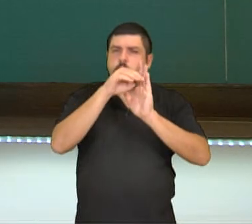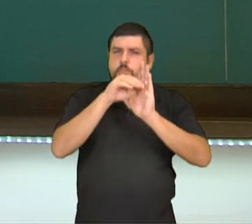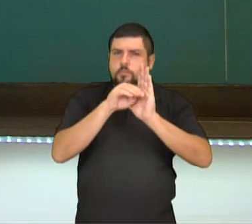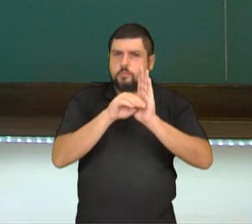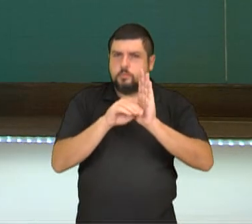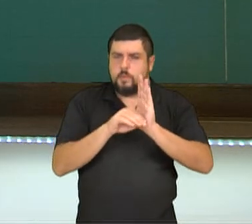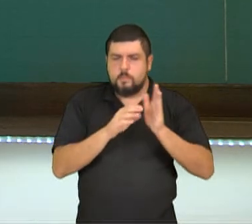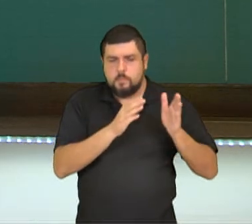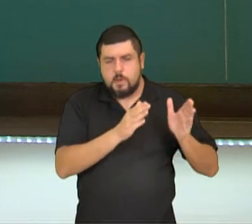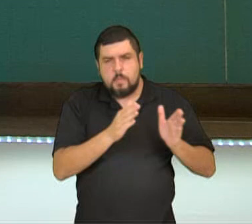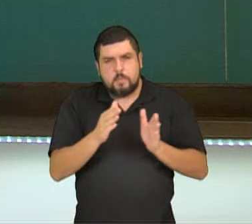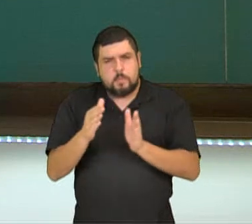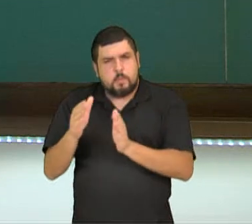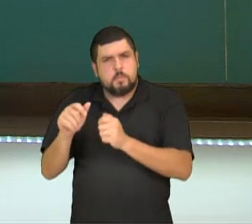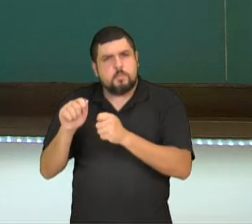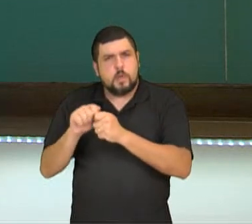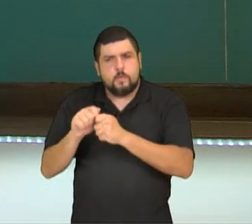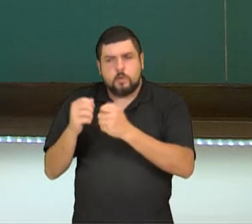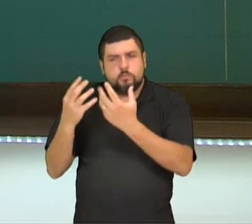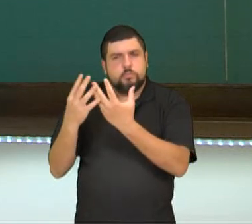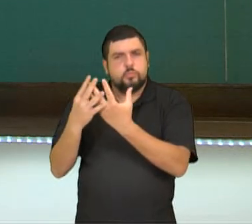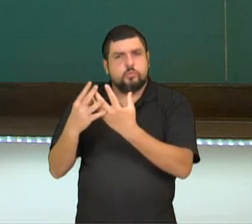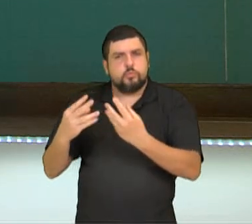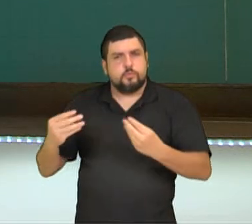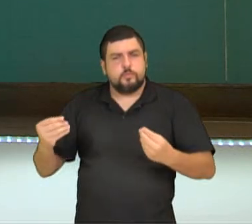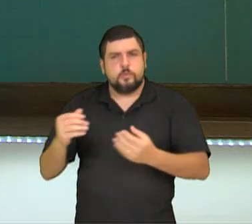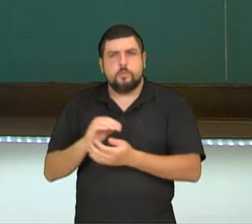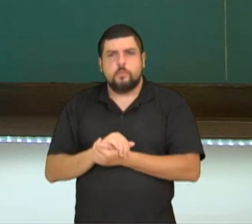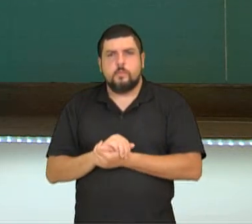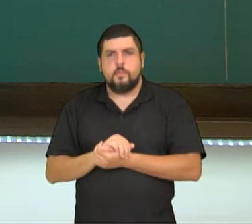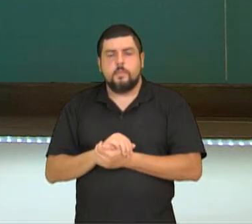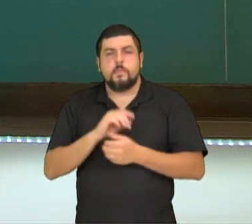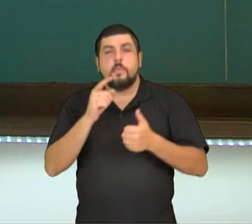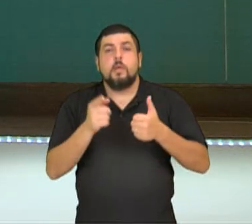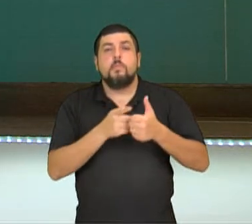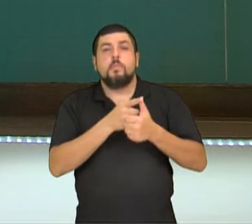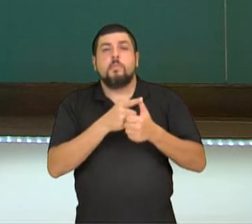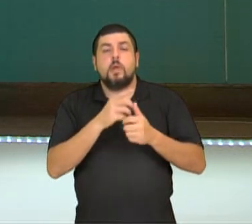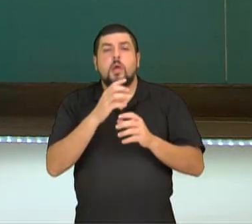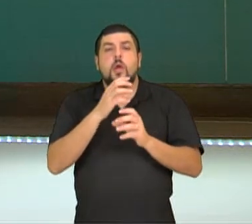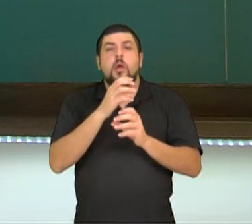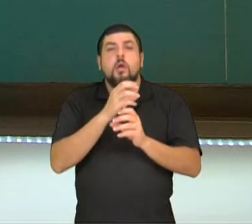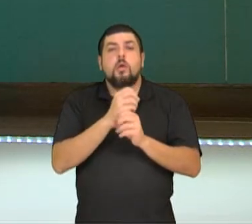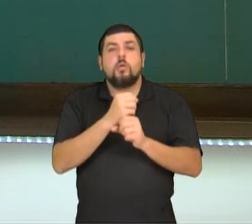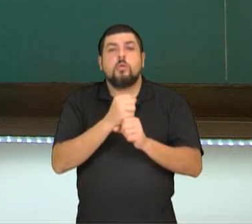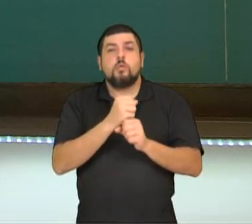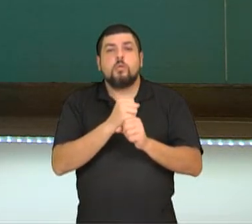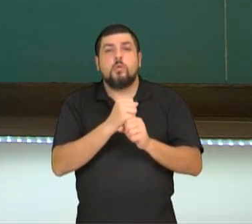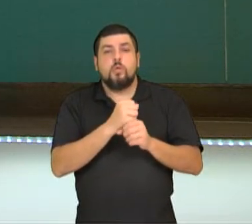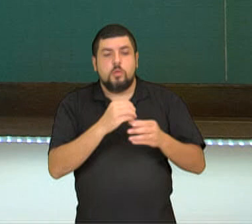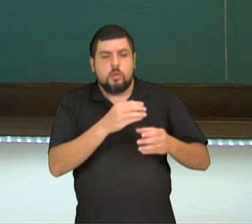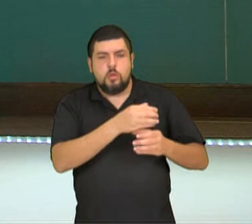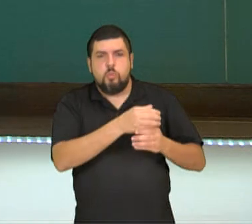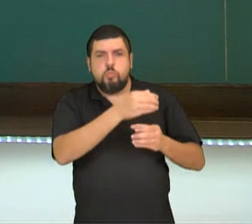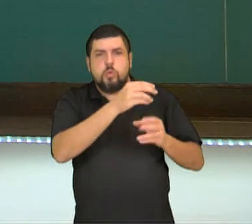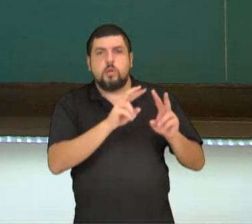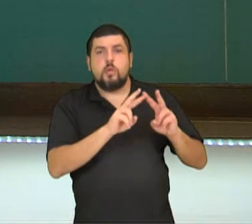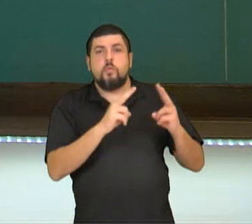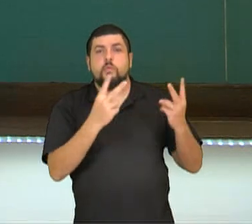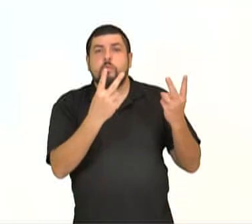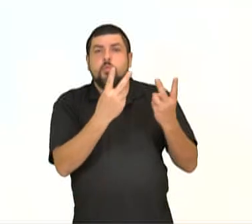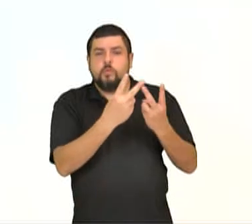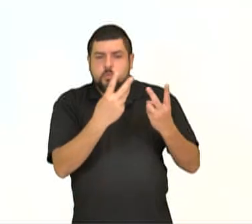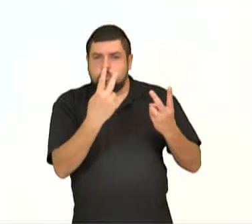quando a gente precisa fazer uma diluição. Então, primeiro, calcula-se o volume necessário da solução inicial. É o que a gente fez agora